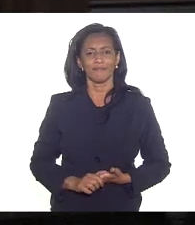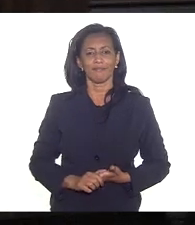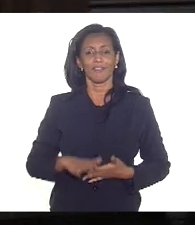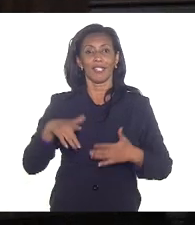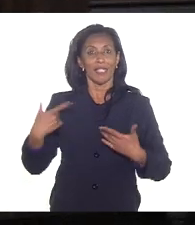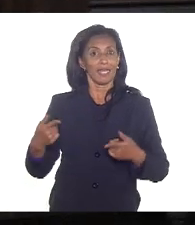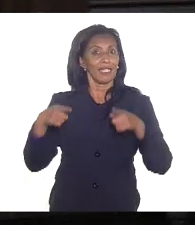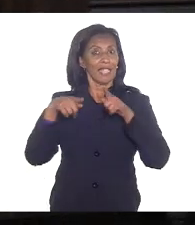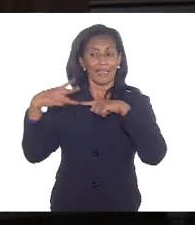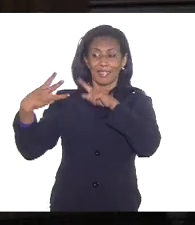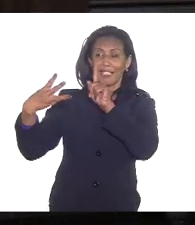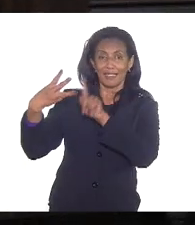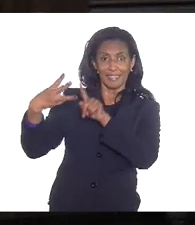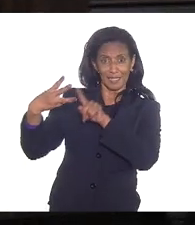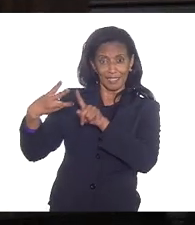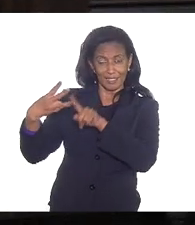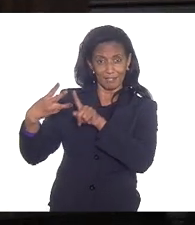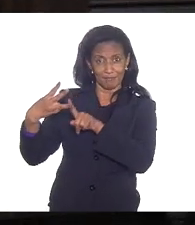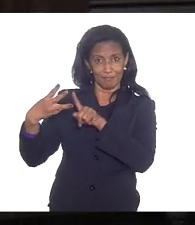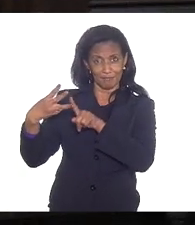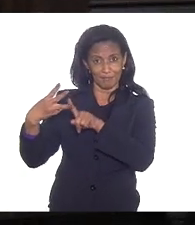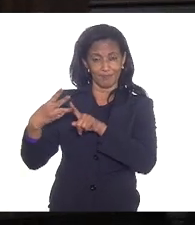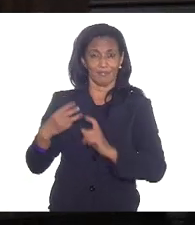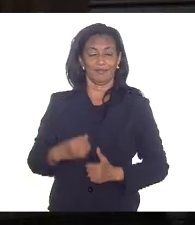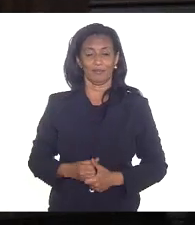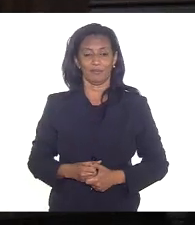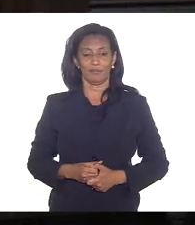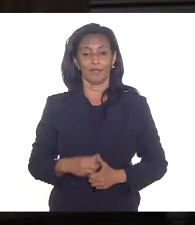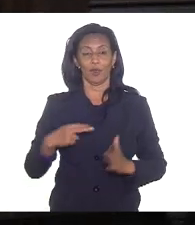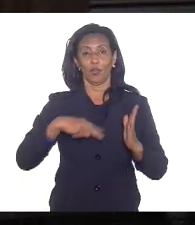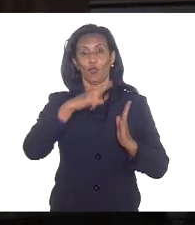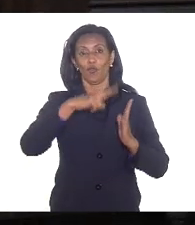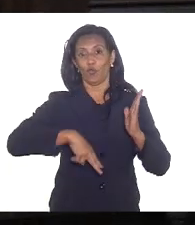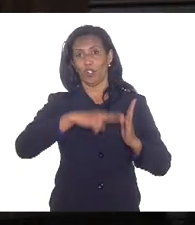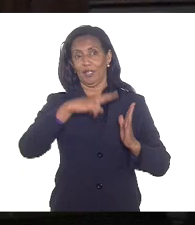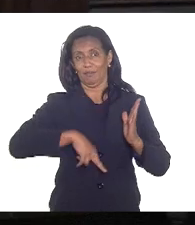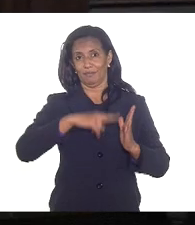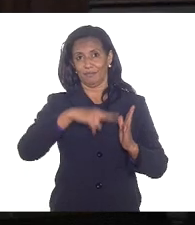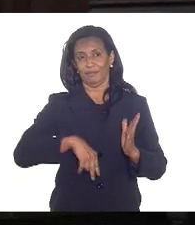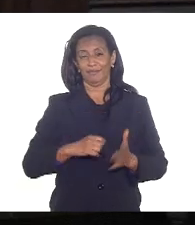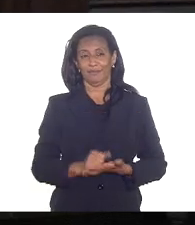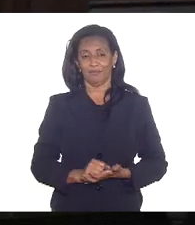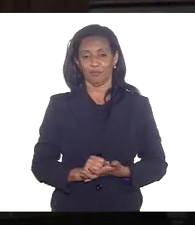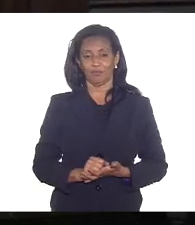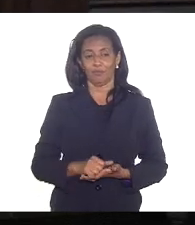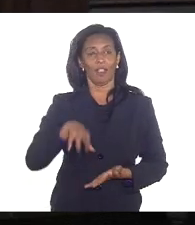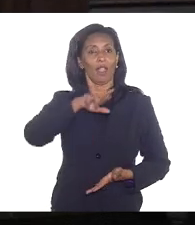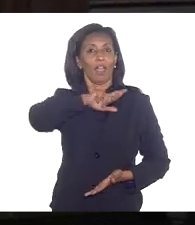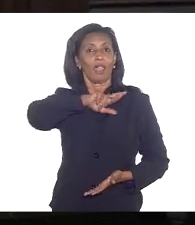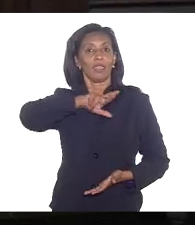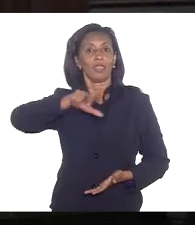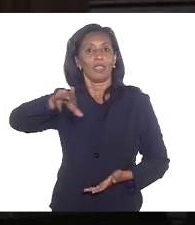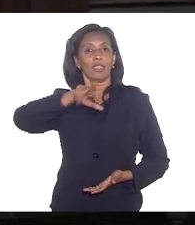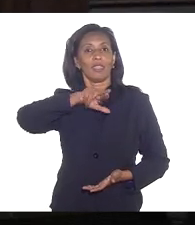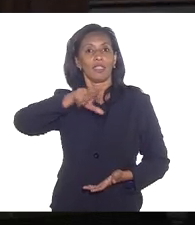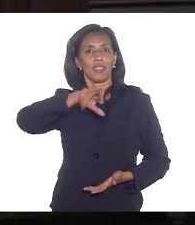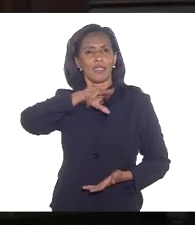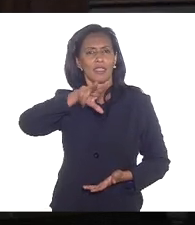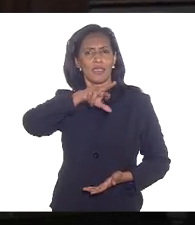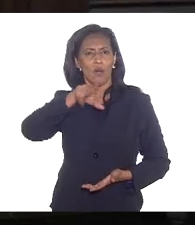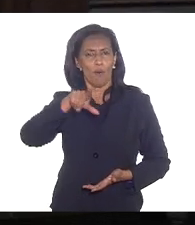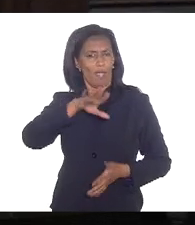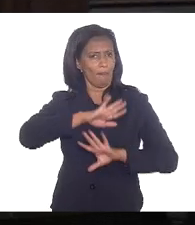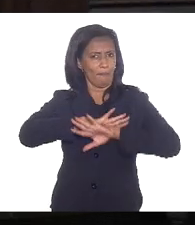e a terceira eu vou ler o que está escrito não é demais